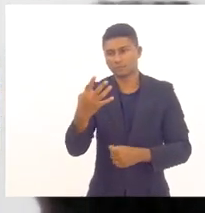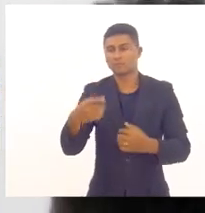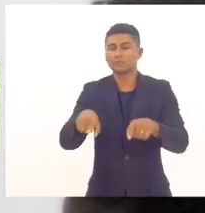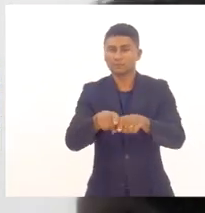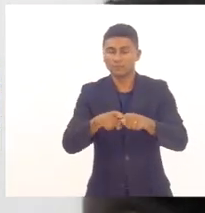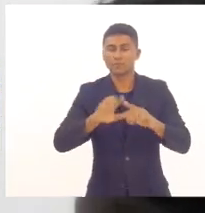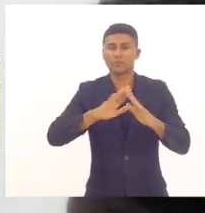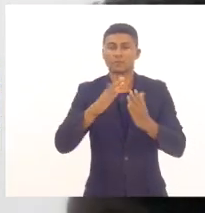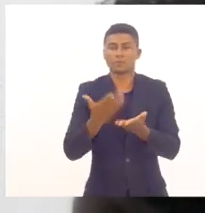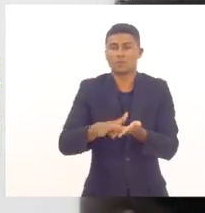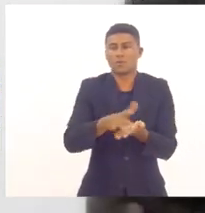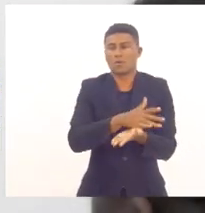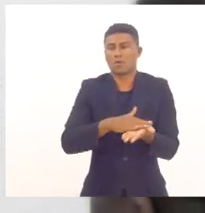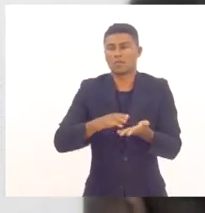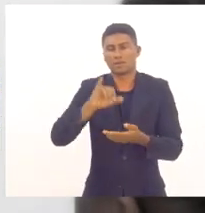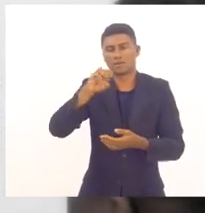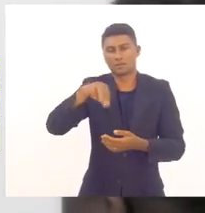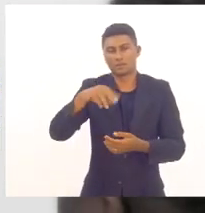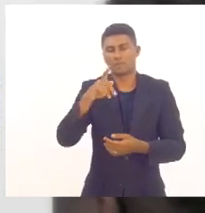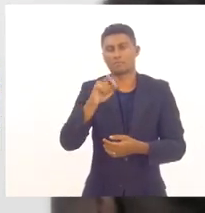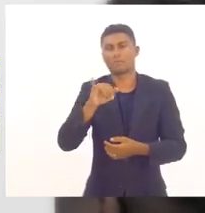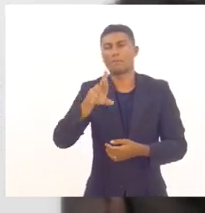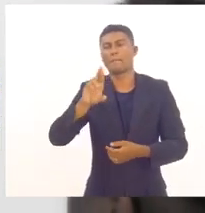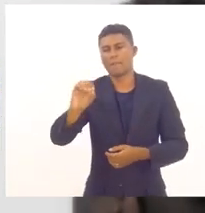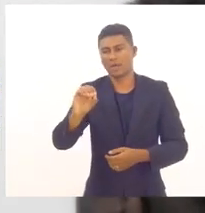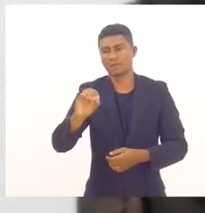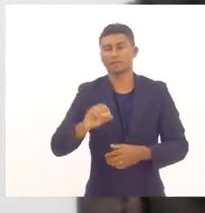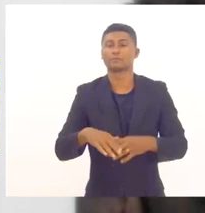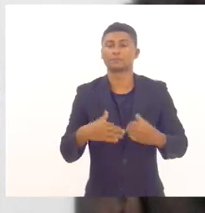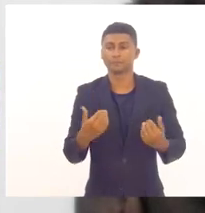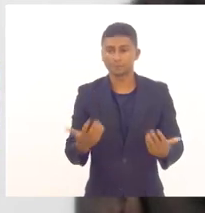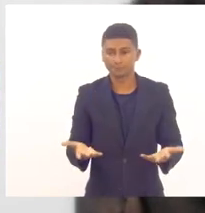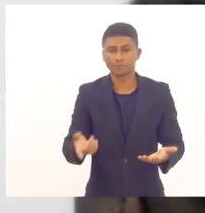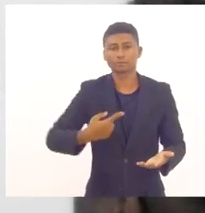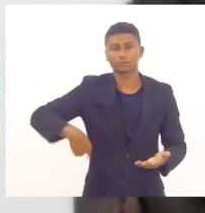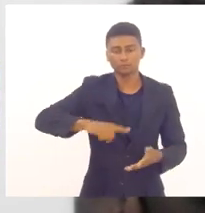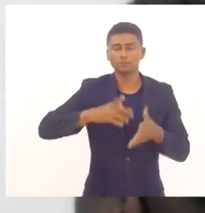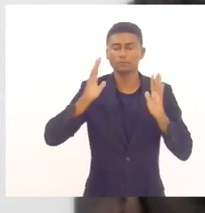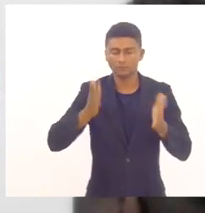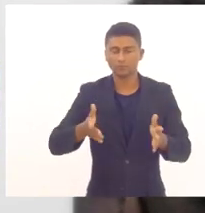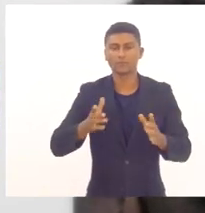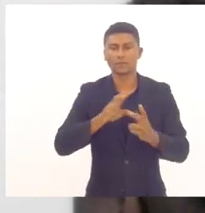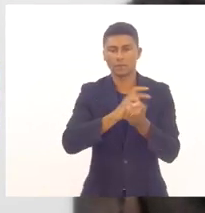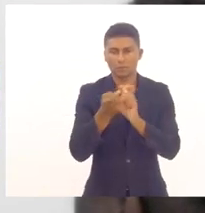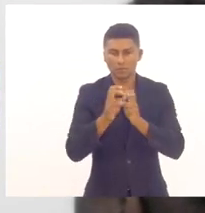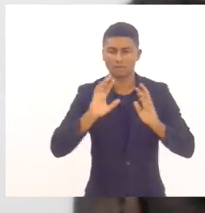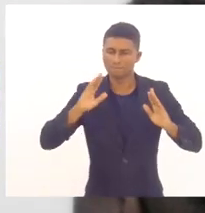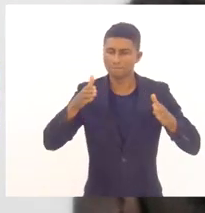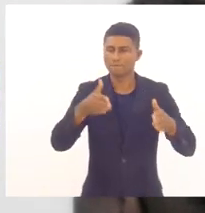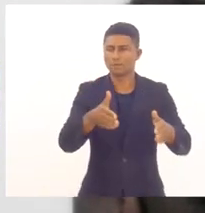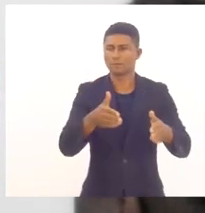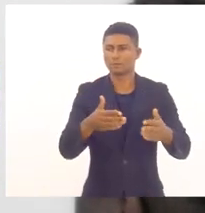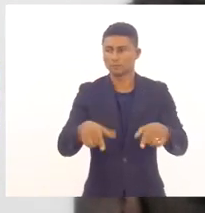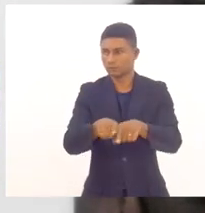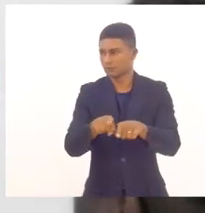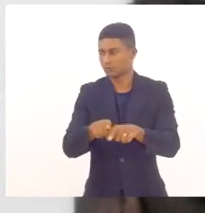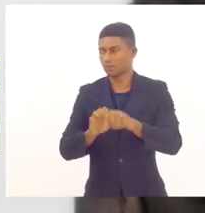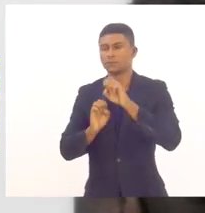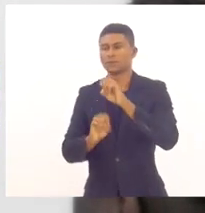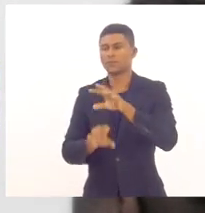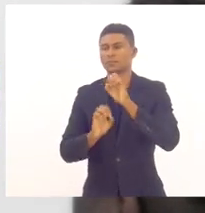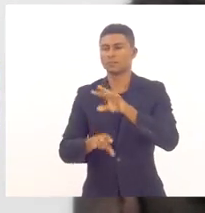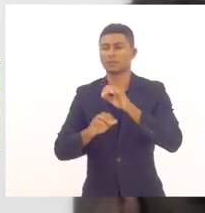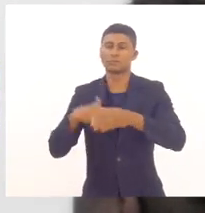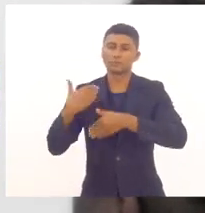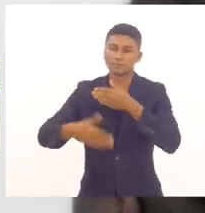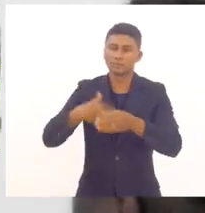bem também. É só ver lá o desfile que você vai ver. A gente vem trabalhando pela capoeira, do lado educacional, porque depois eu regressei para a